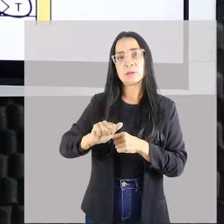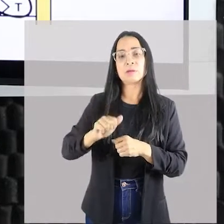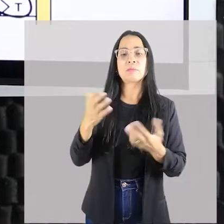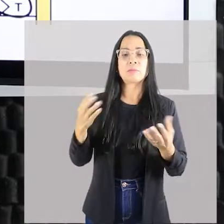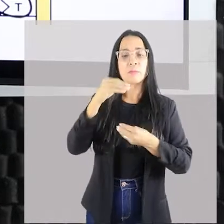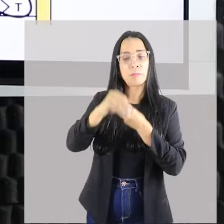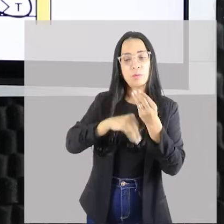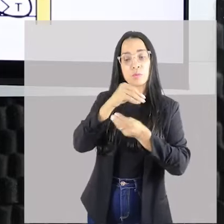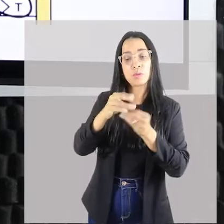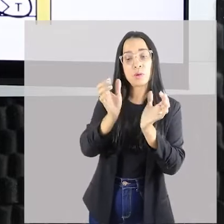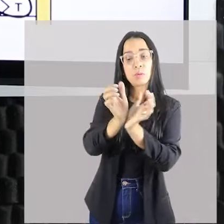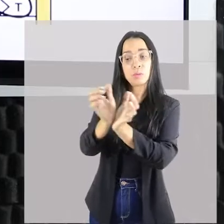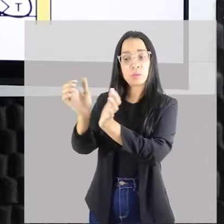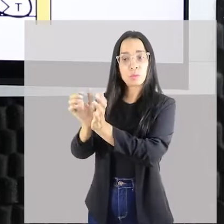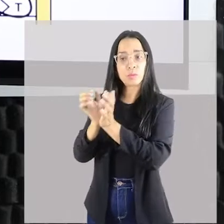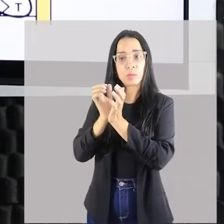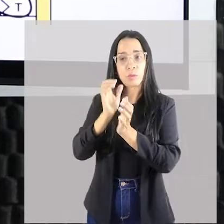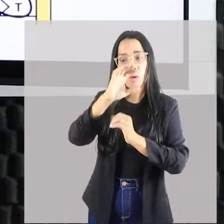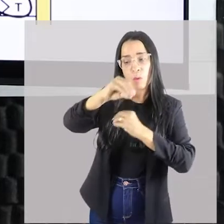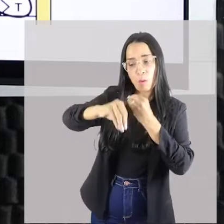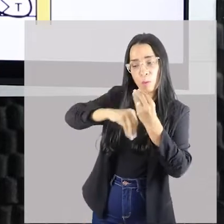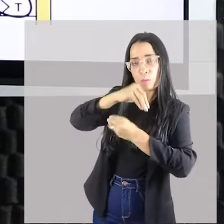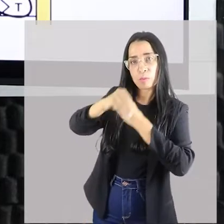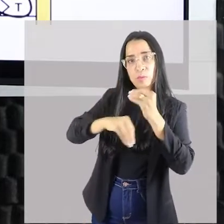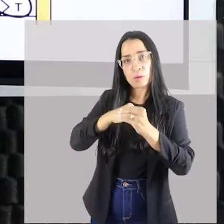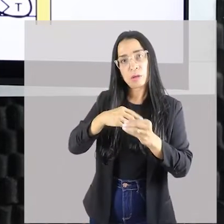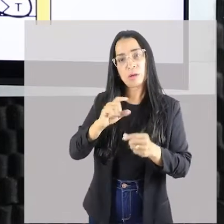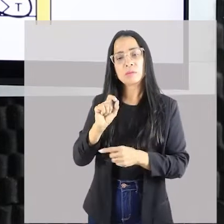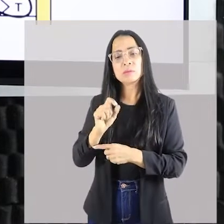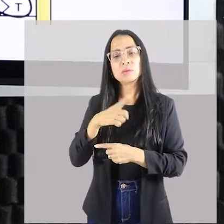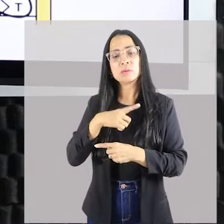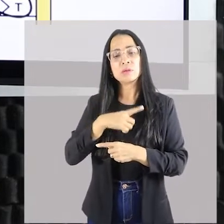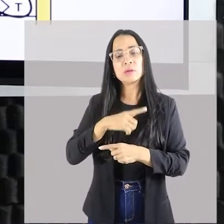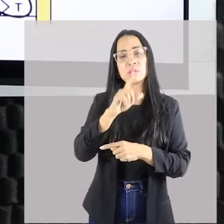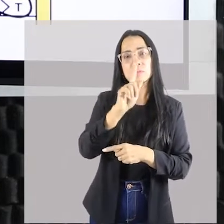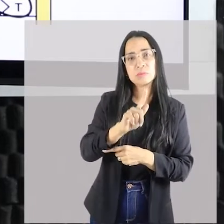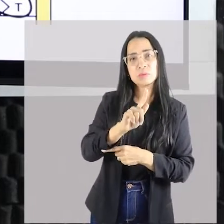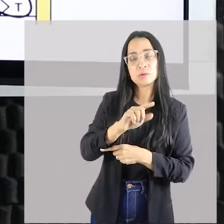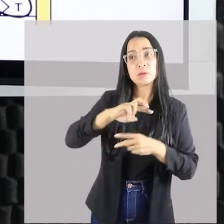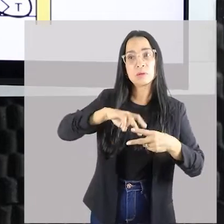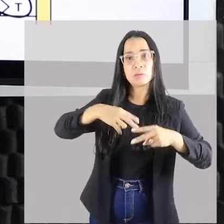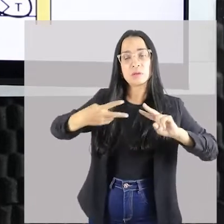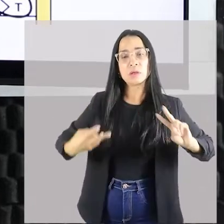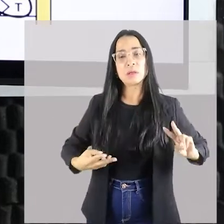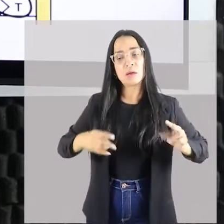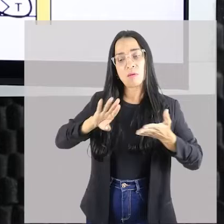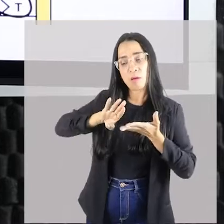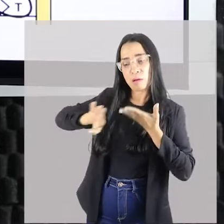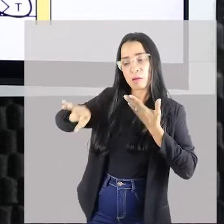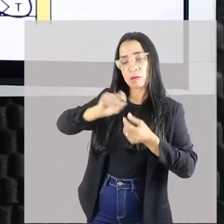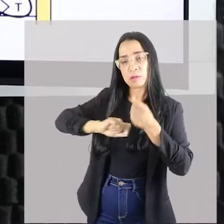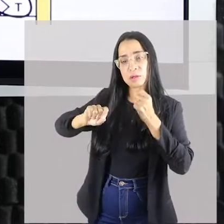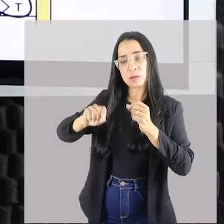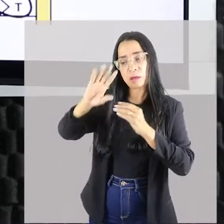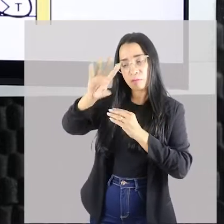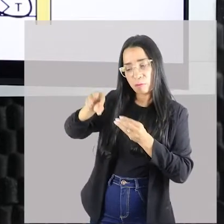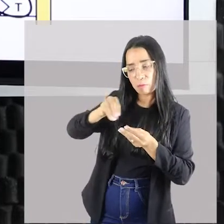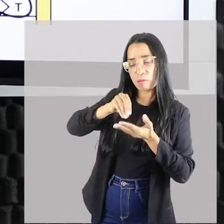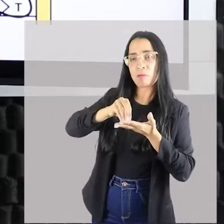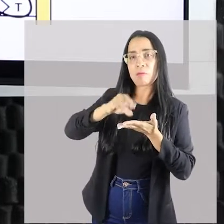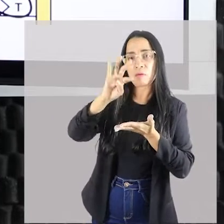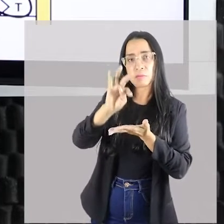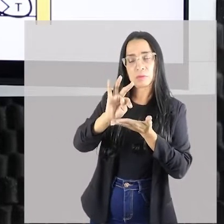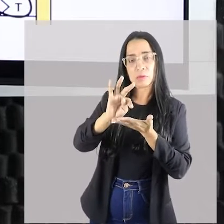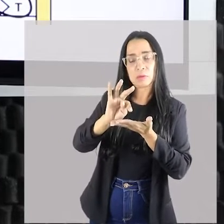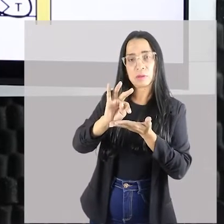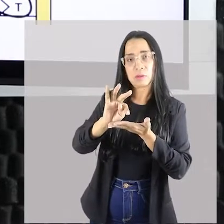dois grupos. O que era para eu ter ali um G, né, no meu DNA, eu vou retirar e eu vou colocar um T.